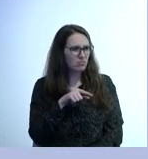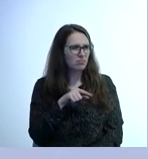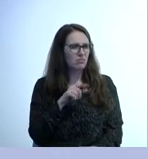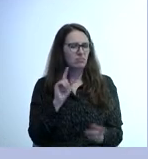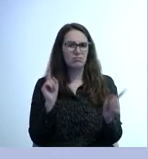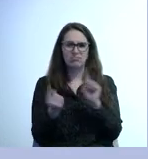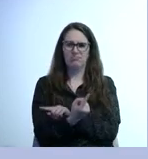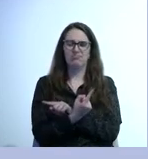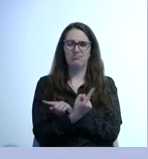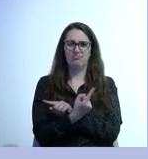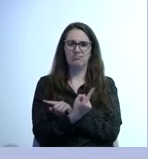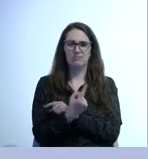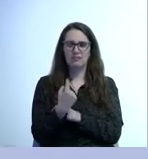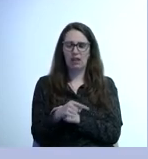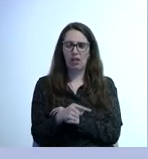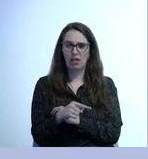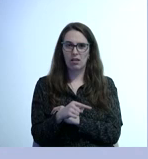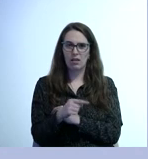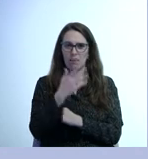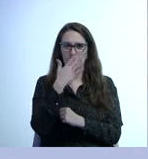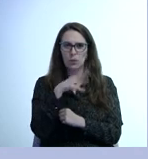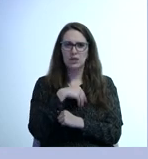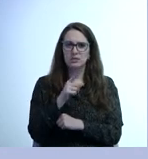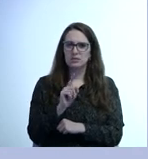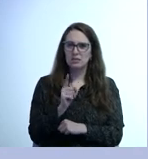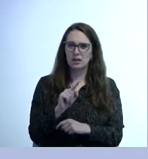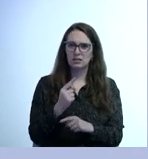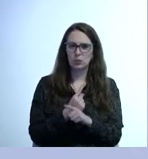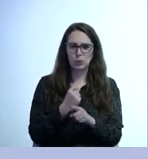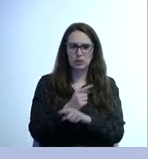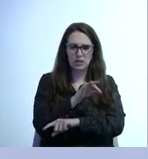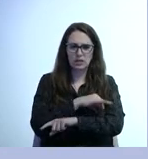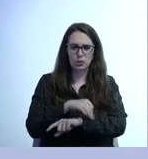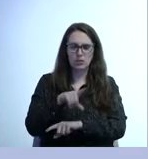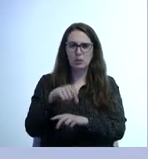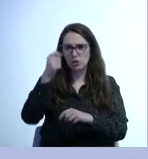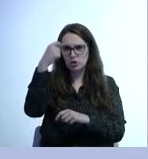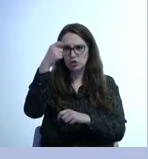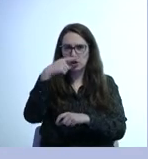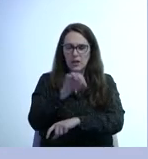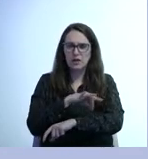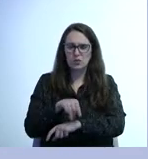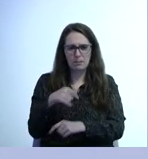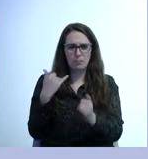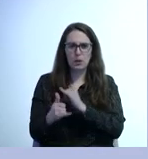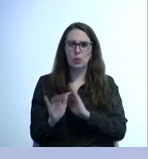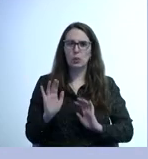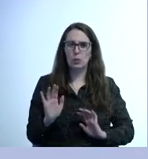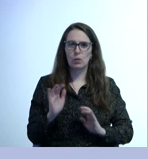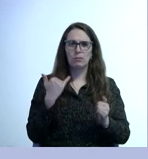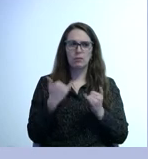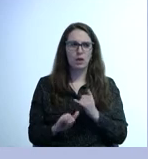inversão e uma negação do que é a história da arquitetura incrível. E